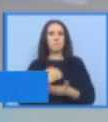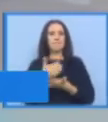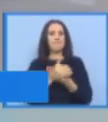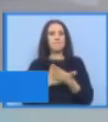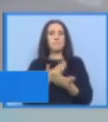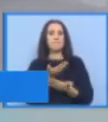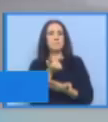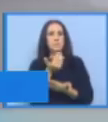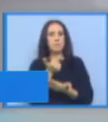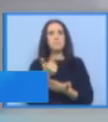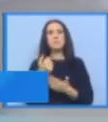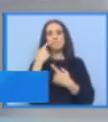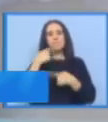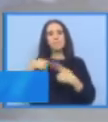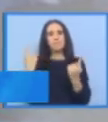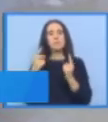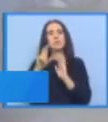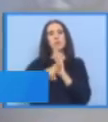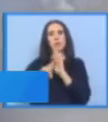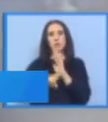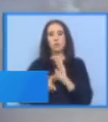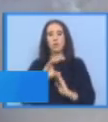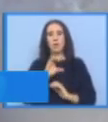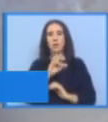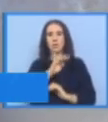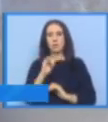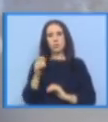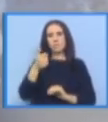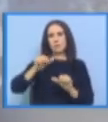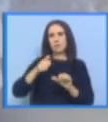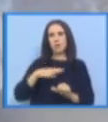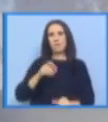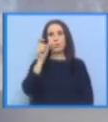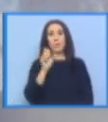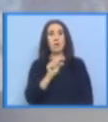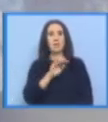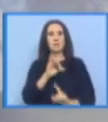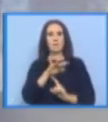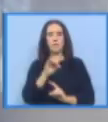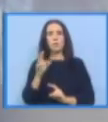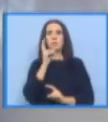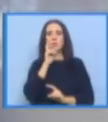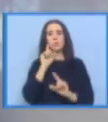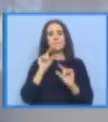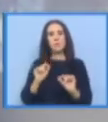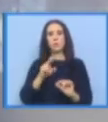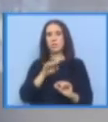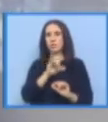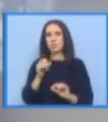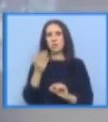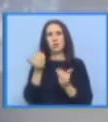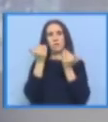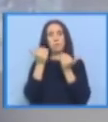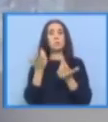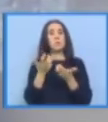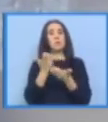denunciados pelo relatório da Caritas, que hoje queremos analisar com Graça Franco, que é a diretora de informação da Rádio Renascença. Para já ficam